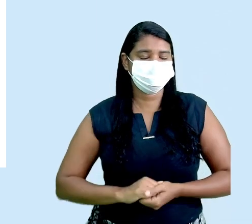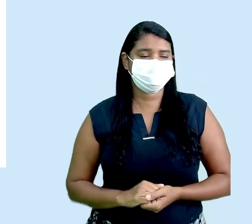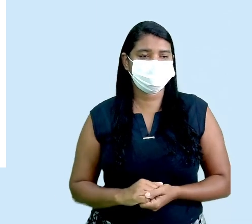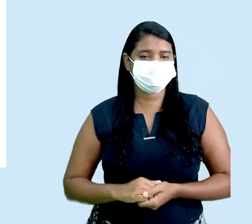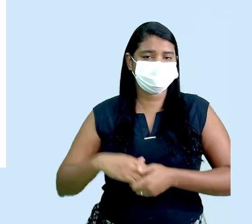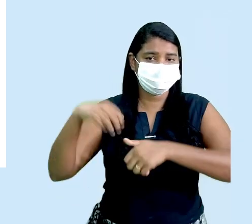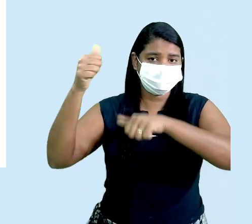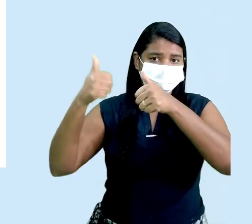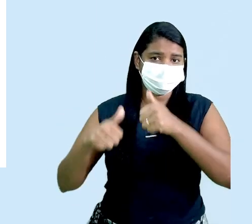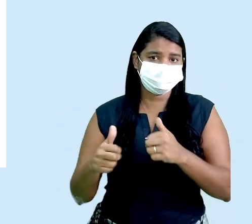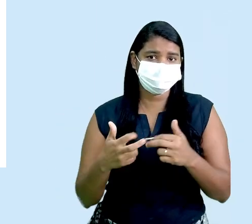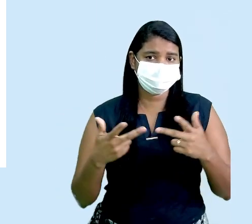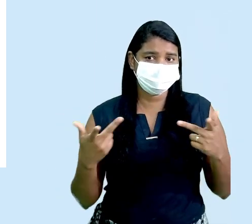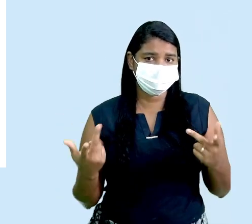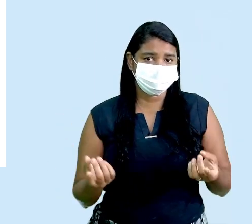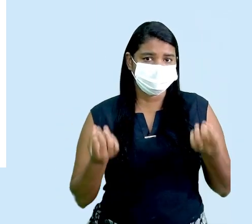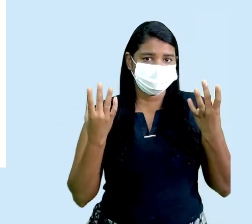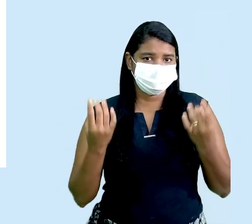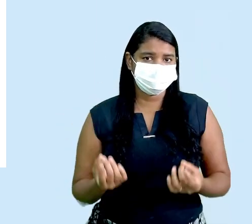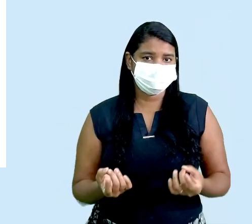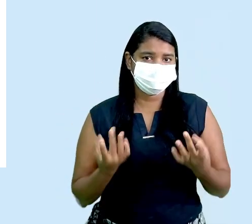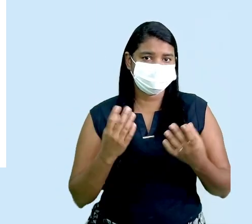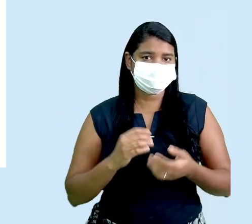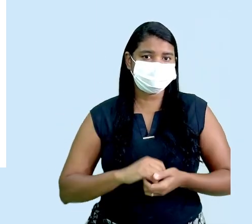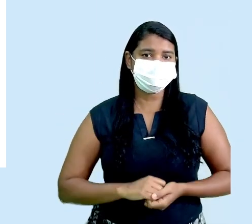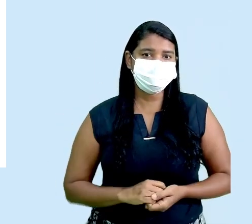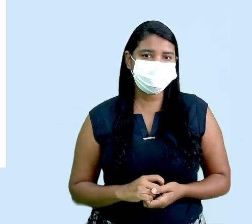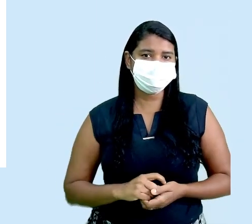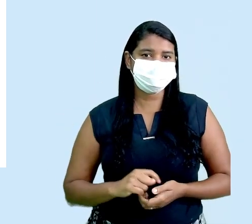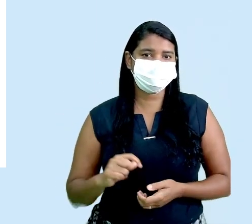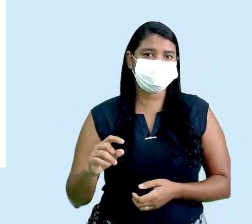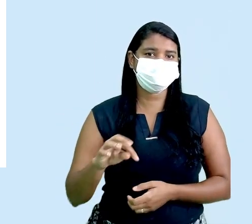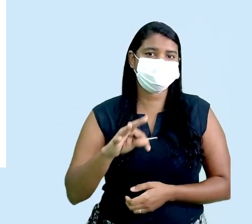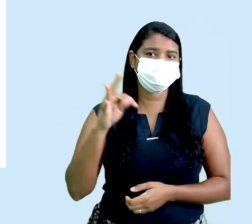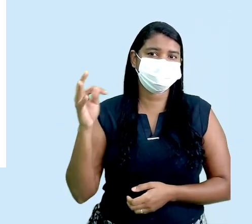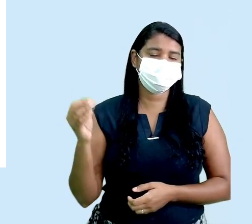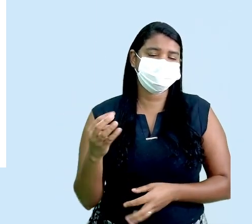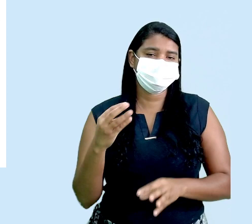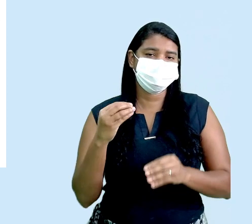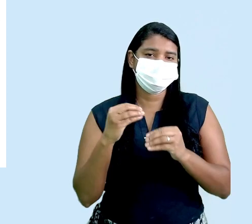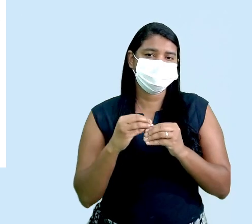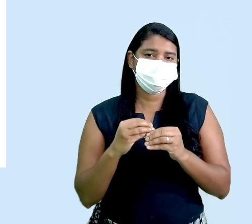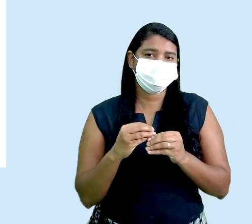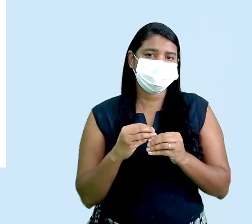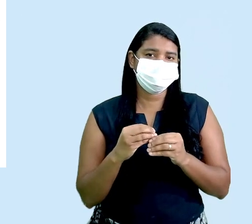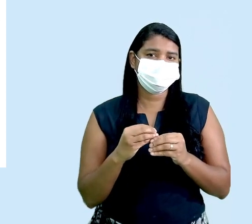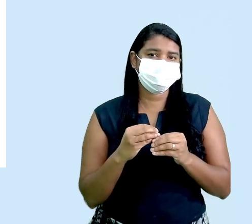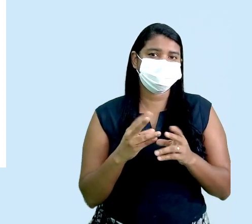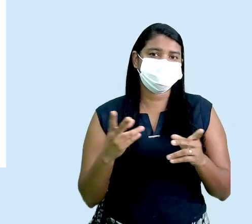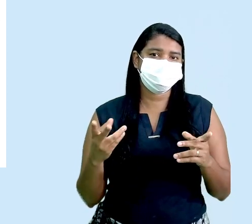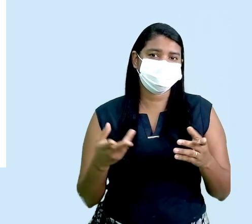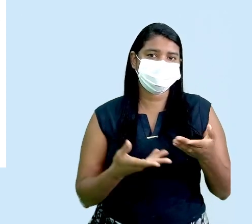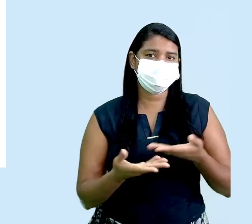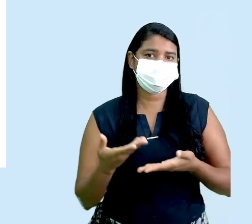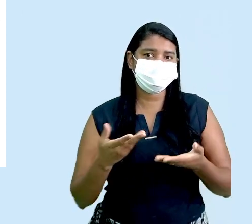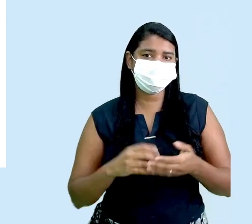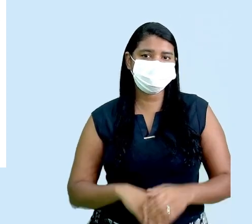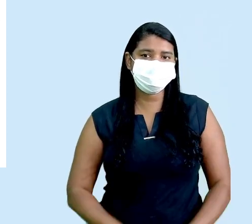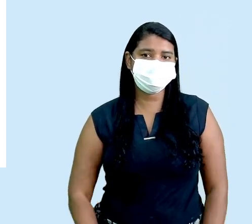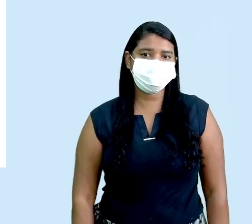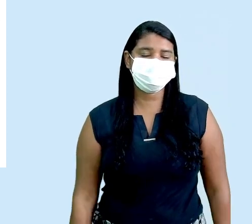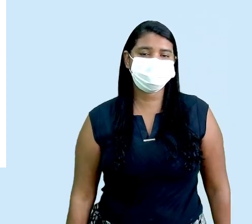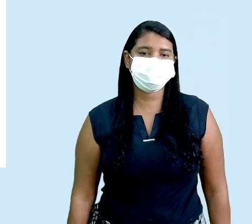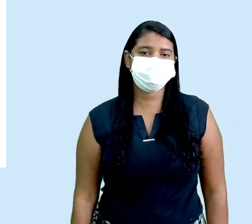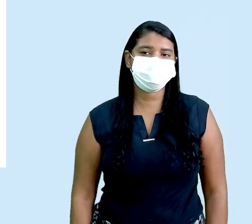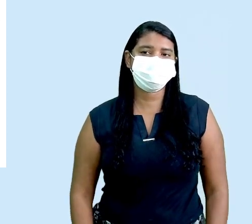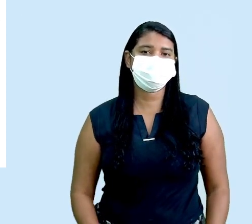que as coisas passam a ser vendidas em larga escala, tudo, até mesmo a produção artística ou algo próximo a isso, tá certo?